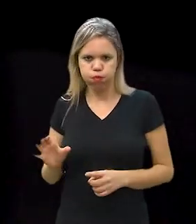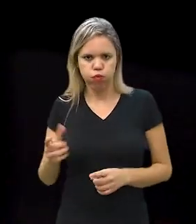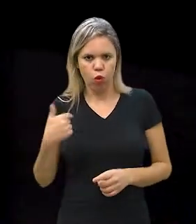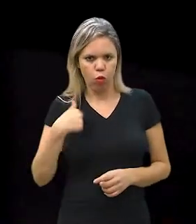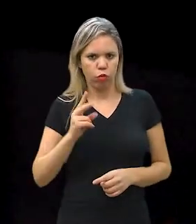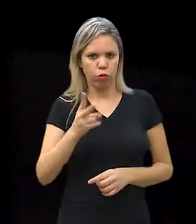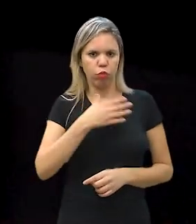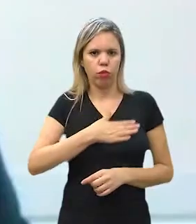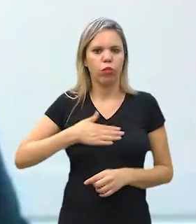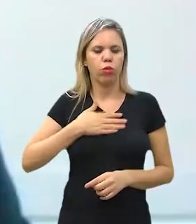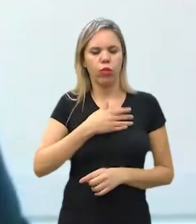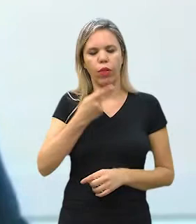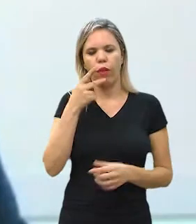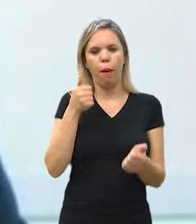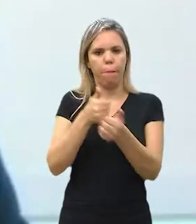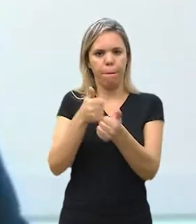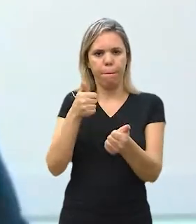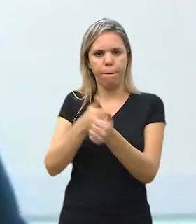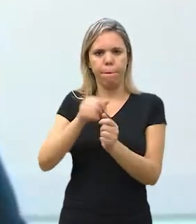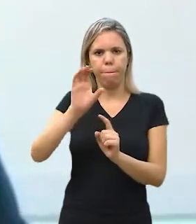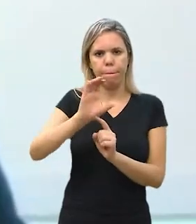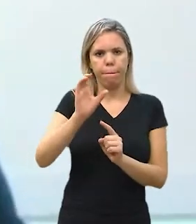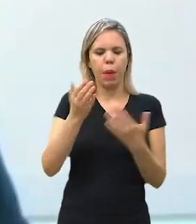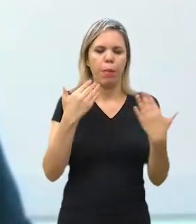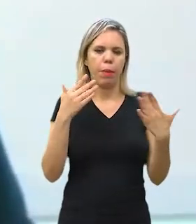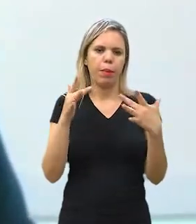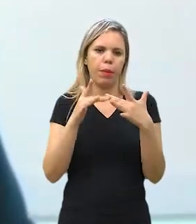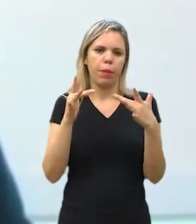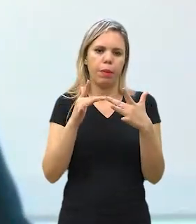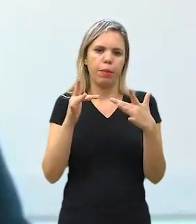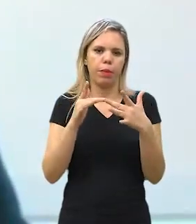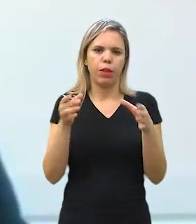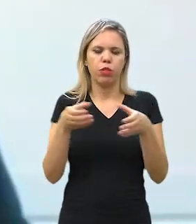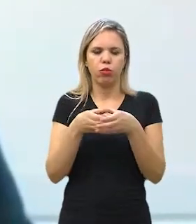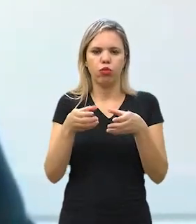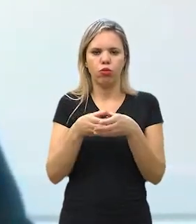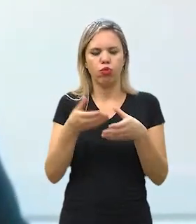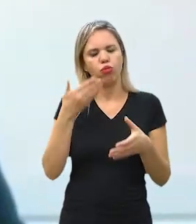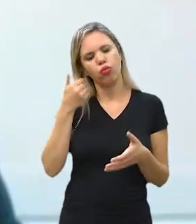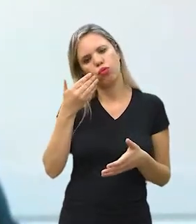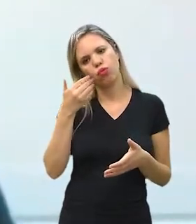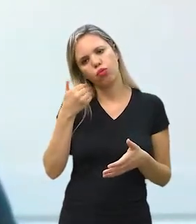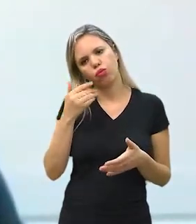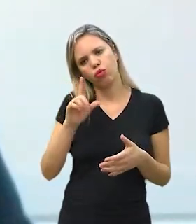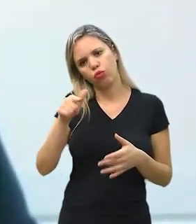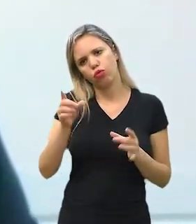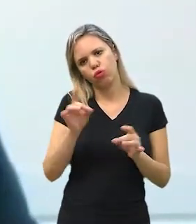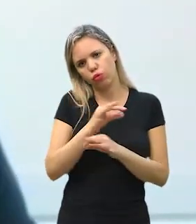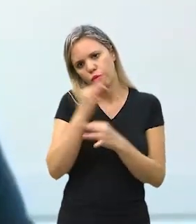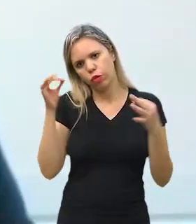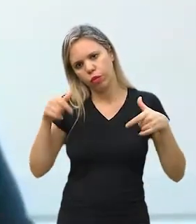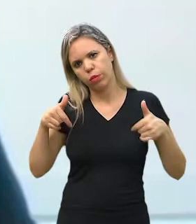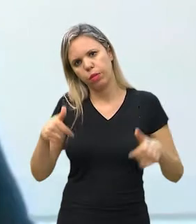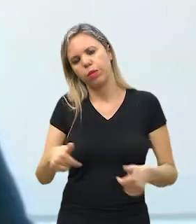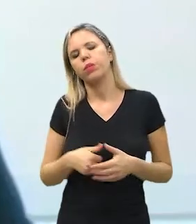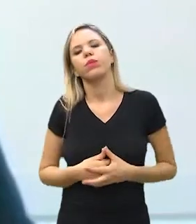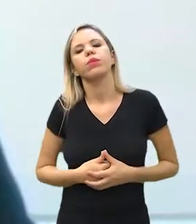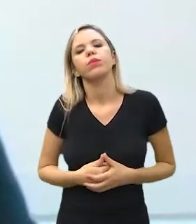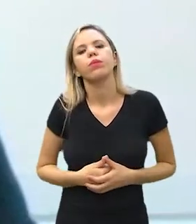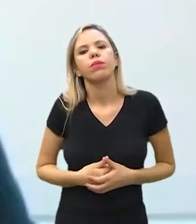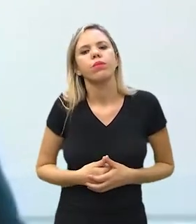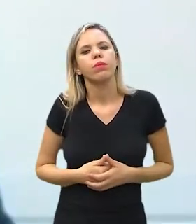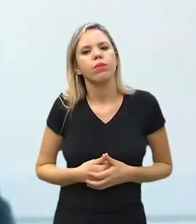etc., eu sempre gosto de estar muito perto dos nossos clientes aqui. A gente tem clube de vantagem, tem um pós-venda